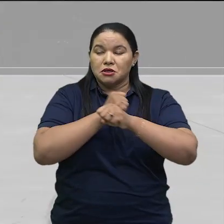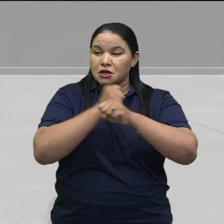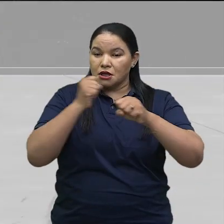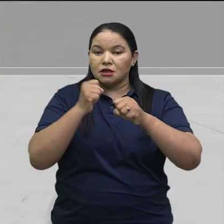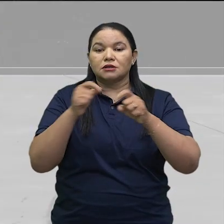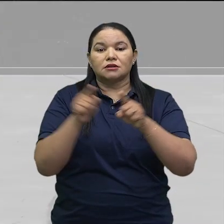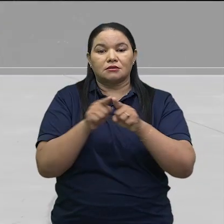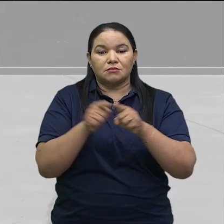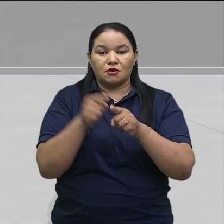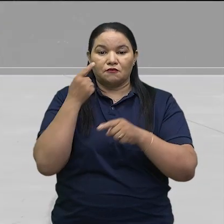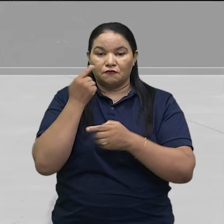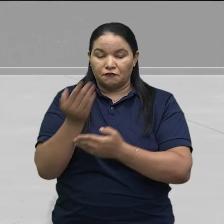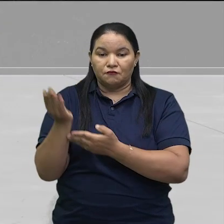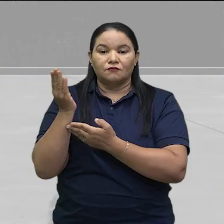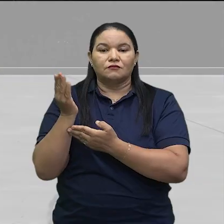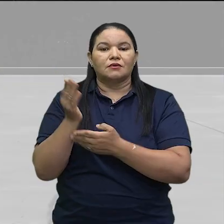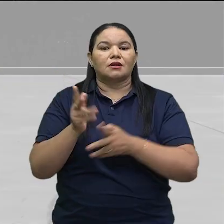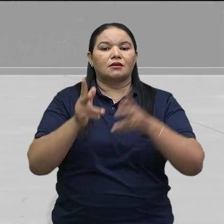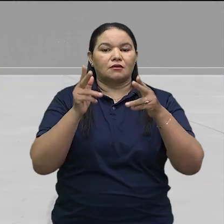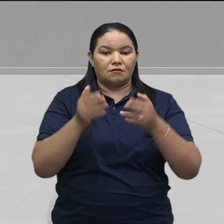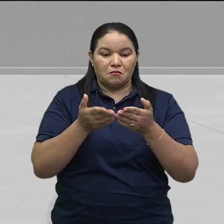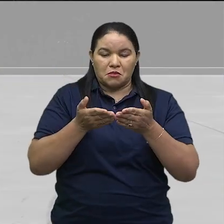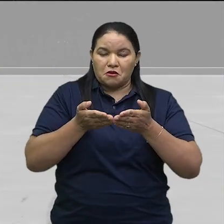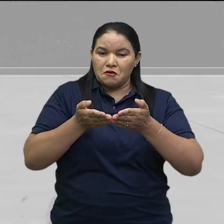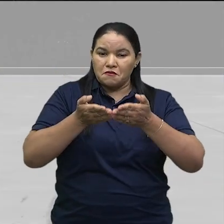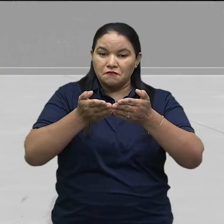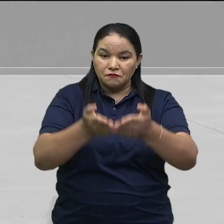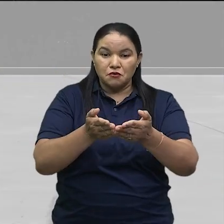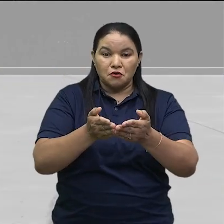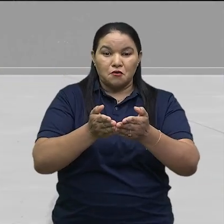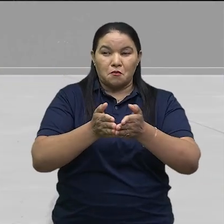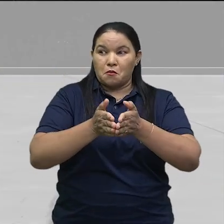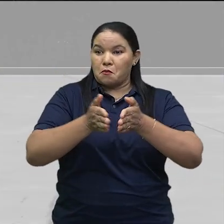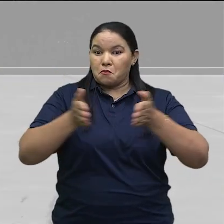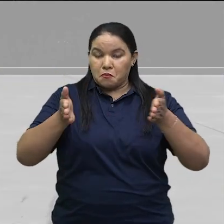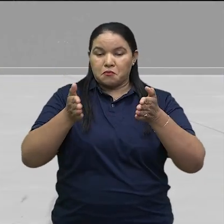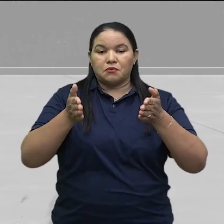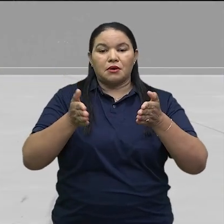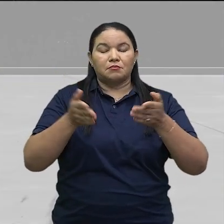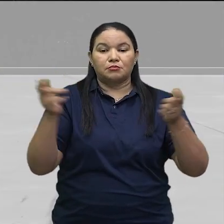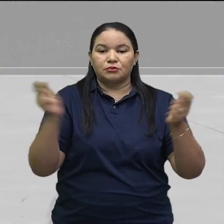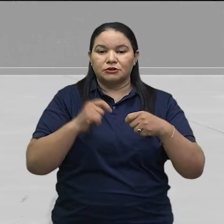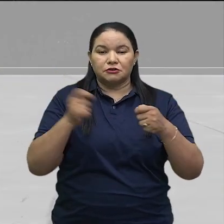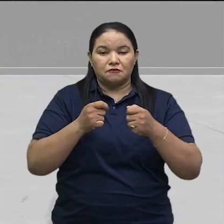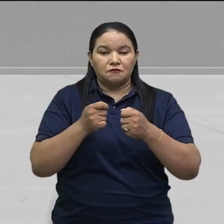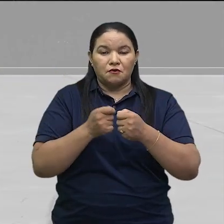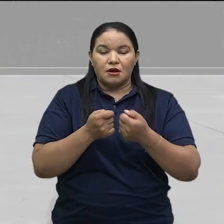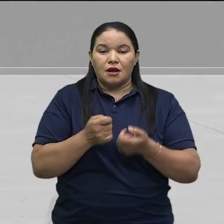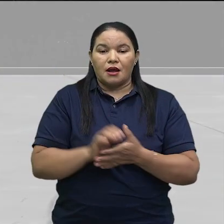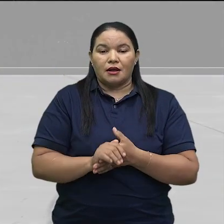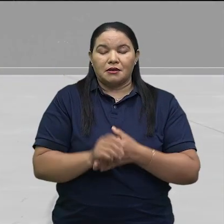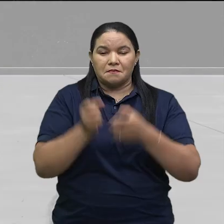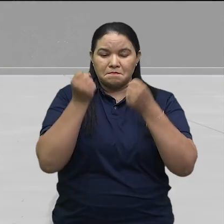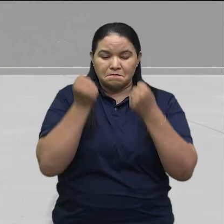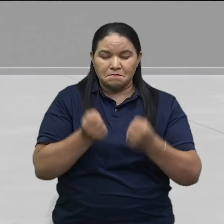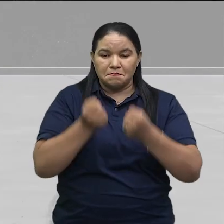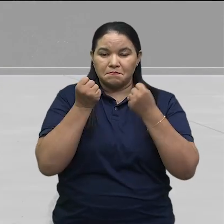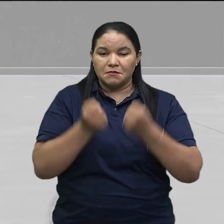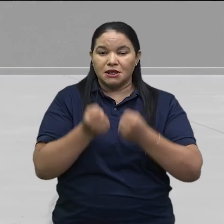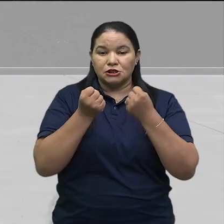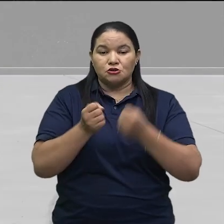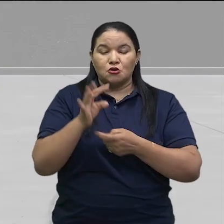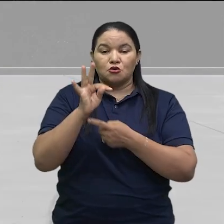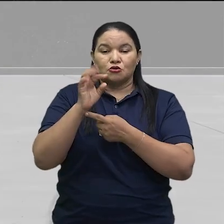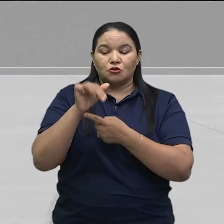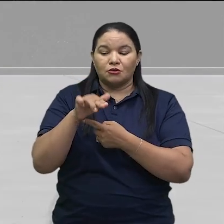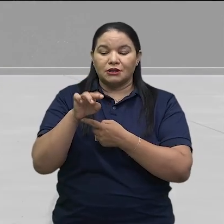estão vendo aqui, olha. São embarcações capazes de carregar milhares de toneladas de